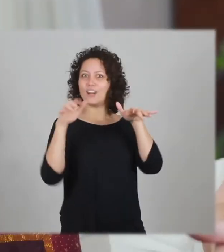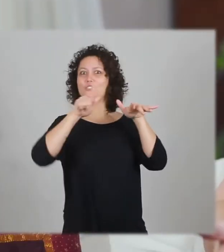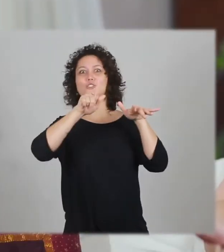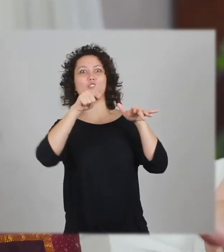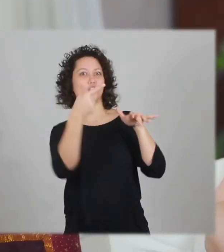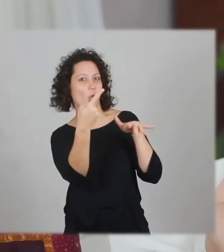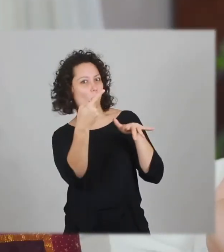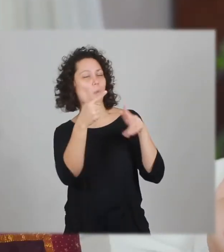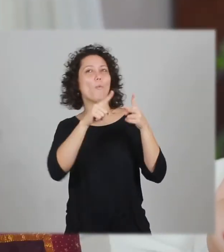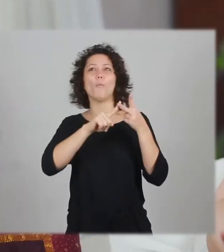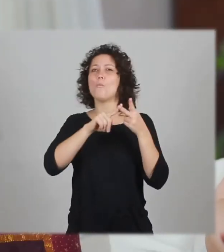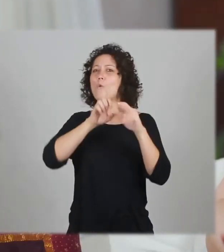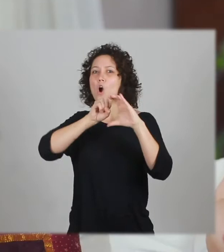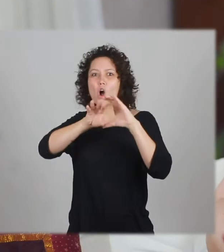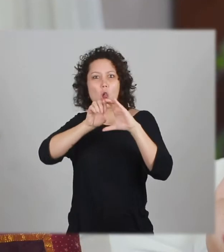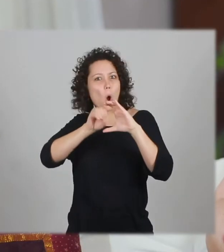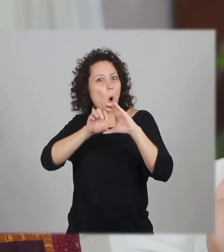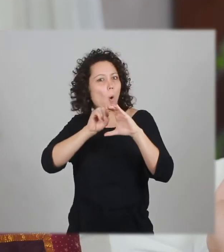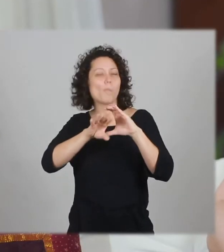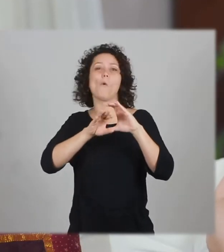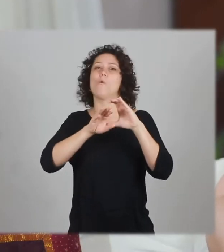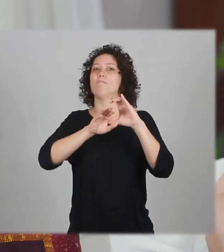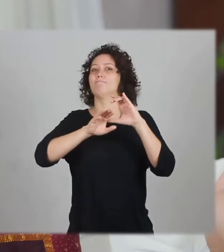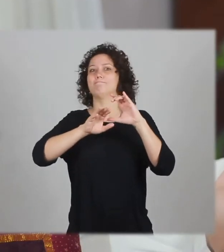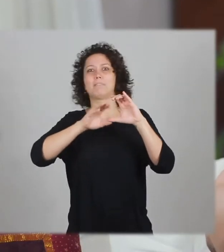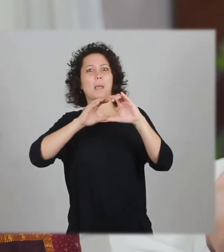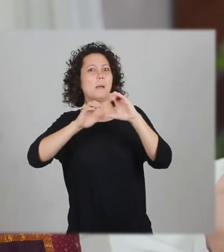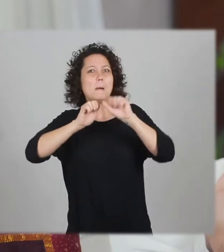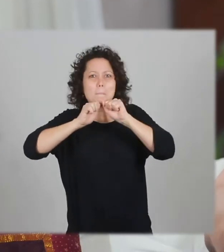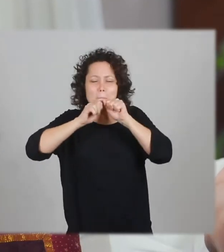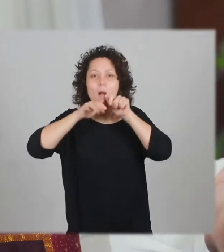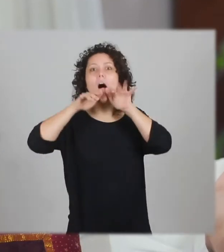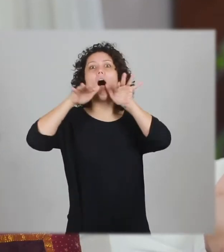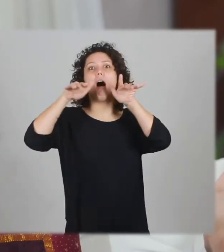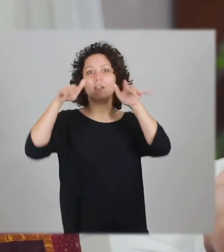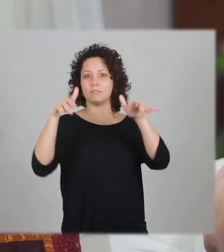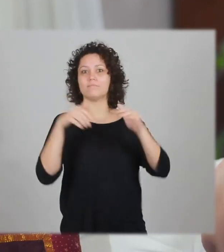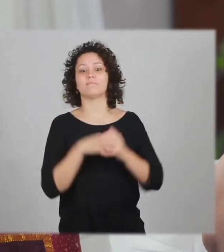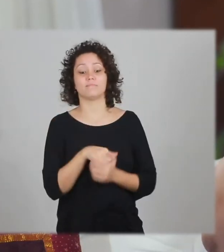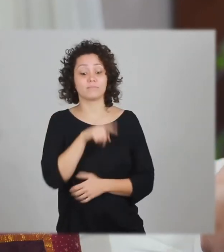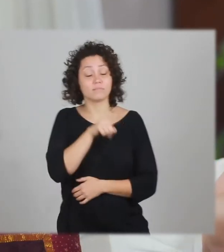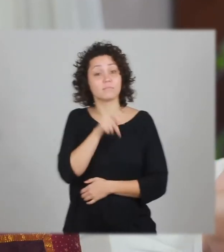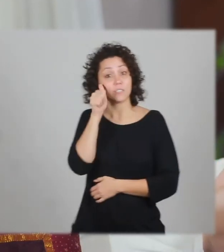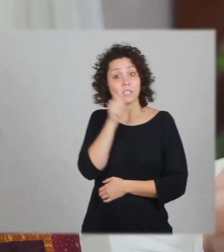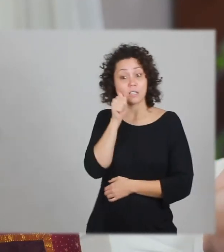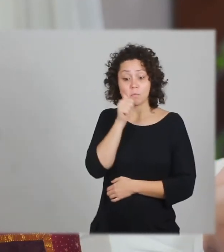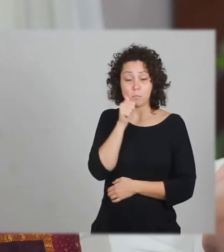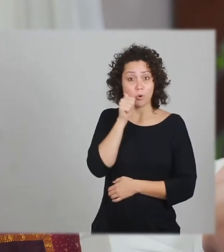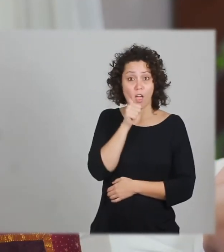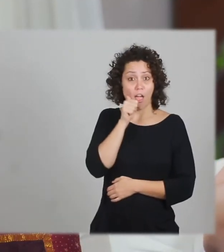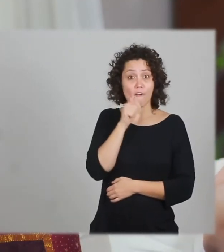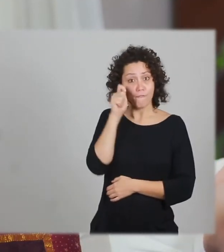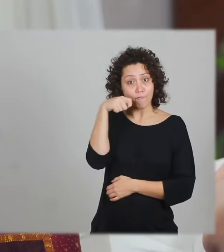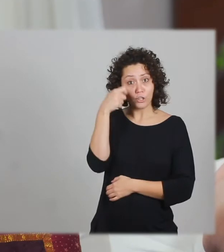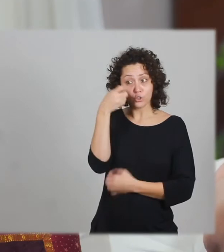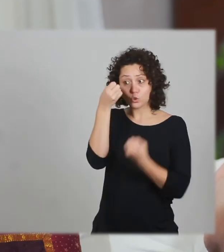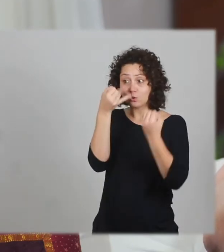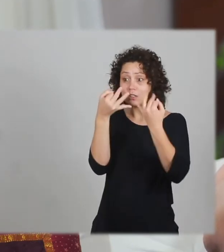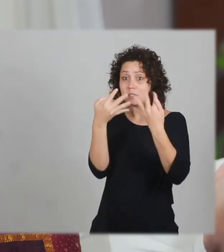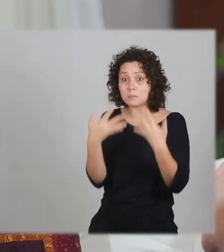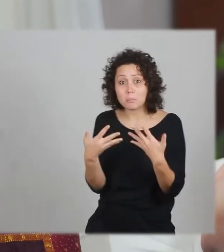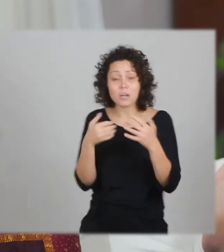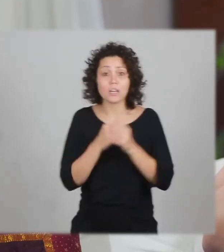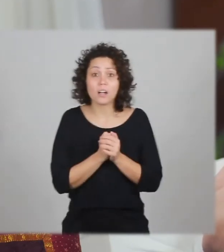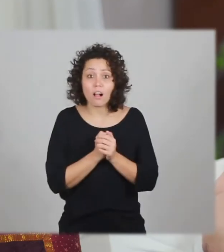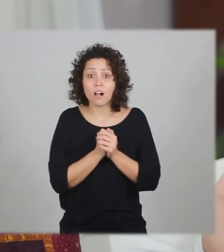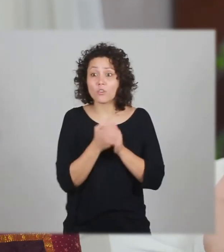também teve matéria no Globo, em outros veículos de comunicação, dela dizendo, ela publicou um vídeo e que ela diz que o uso de